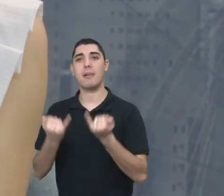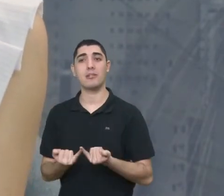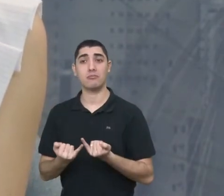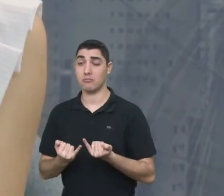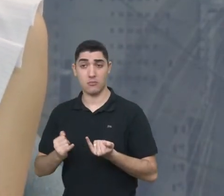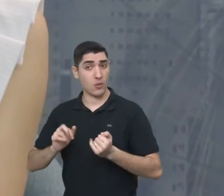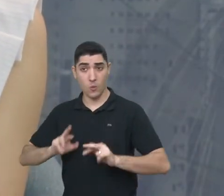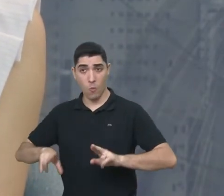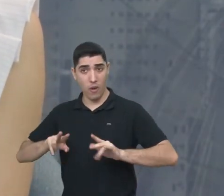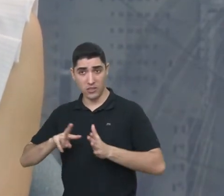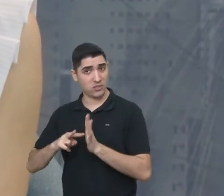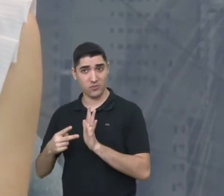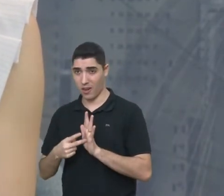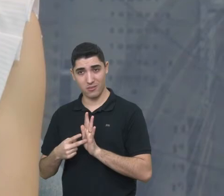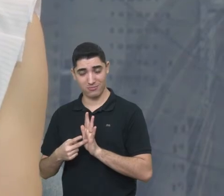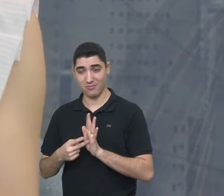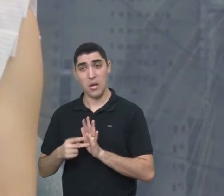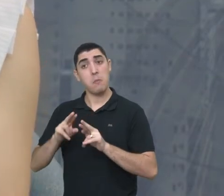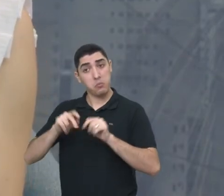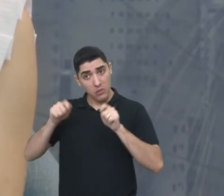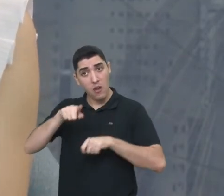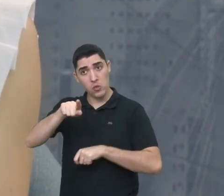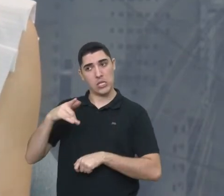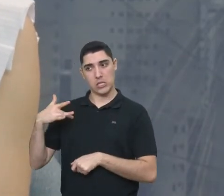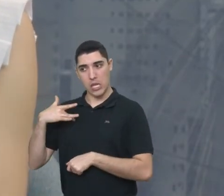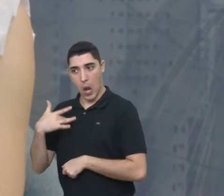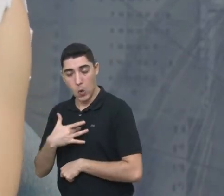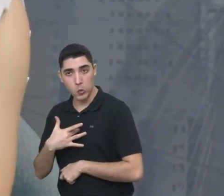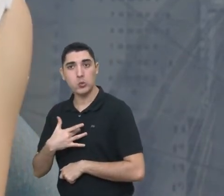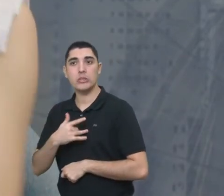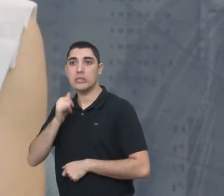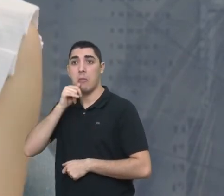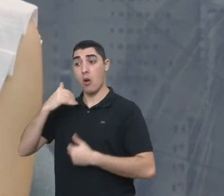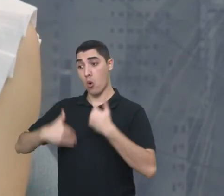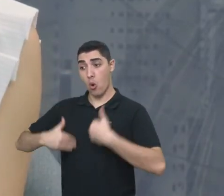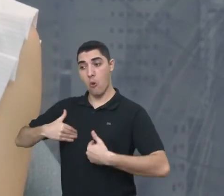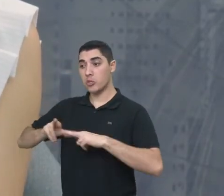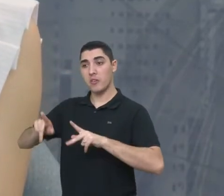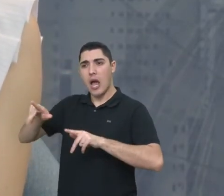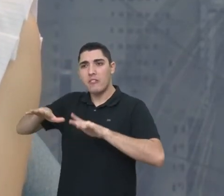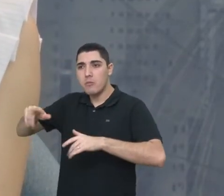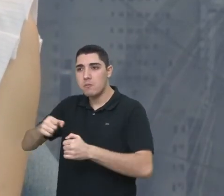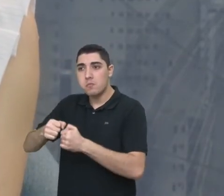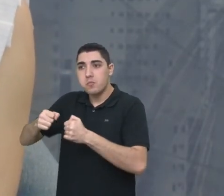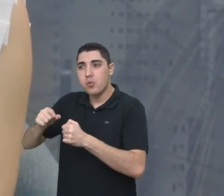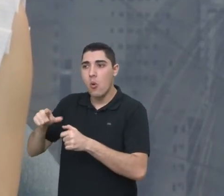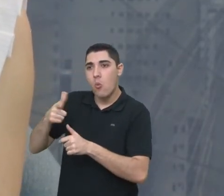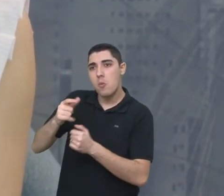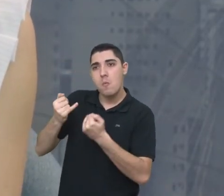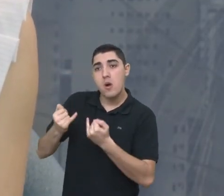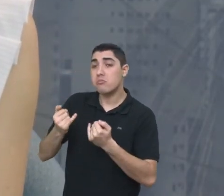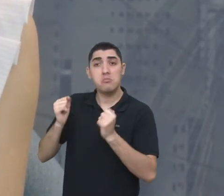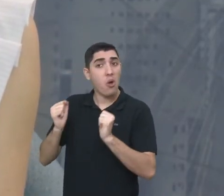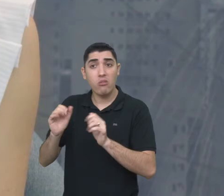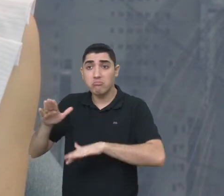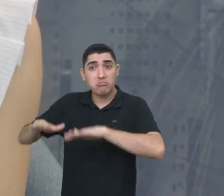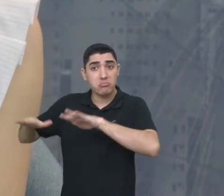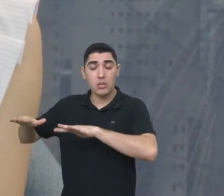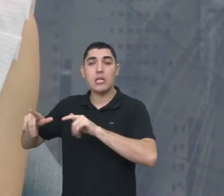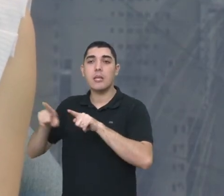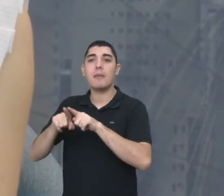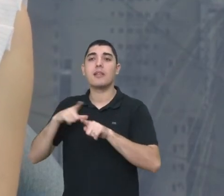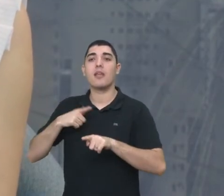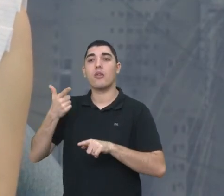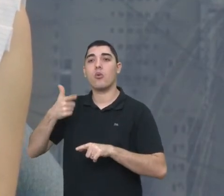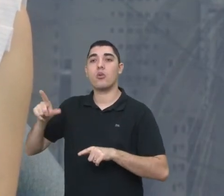não necessariamente. Né? Você pode ser saudável em diversos tipos de corpos. E até tem uma linha que eu trabalho que chama Saúde